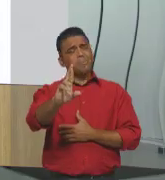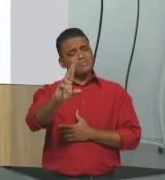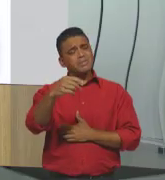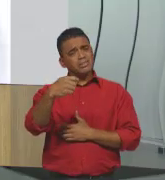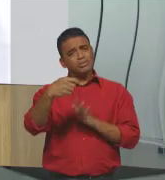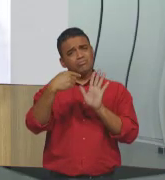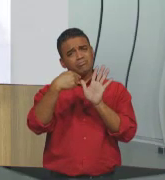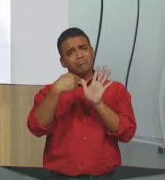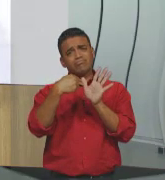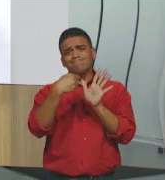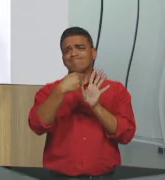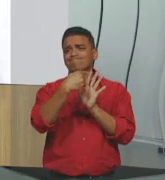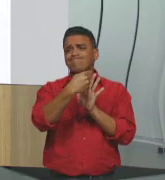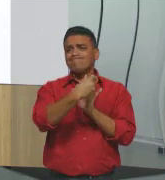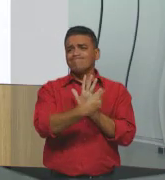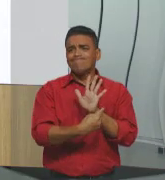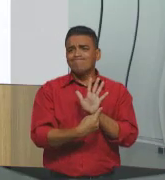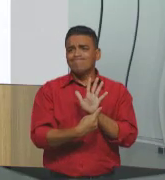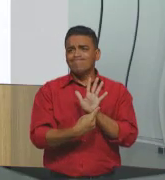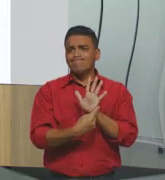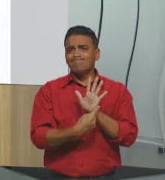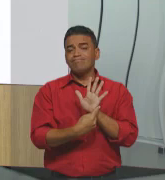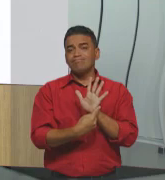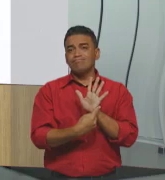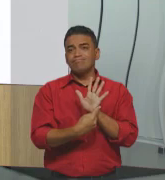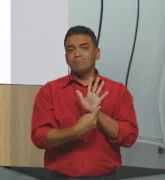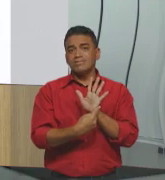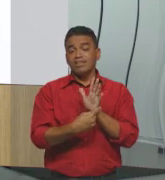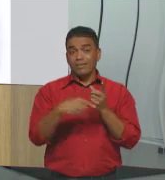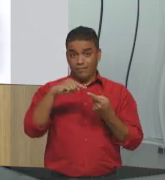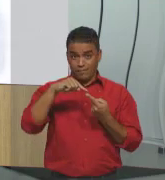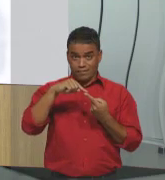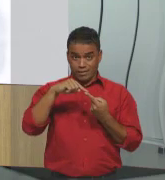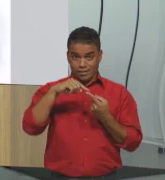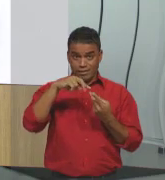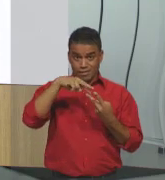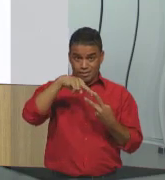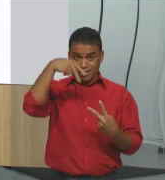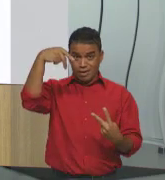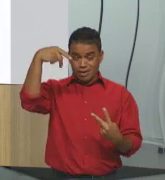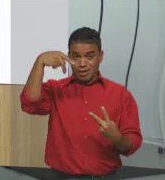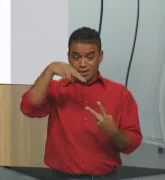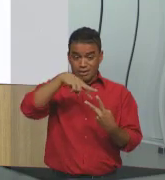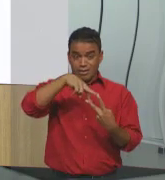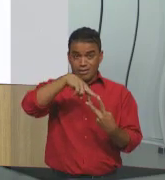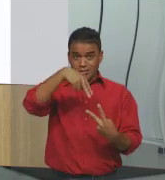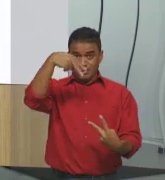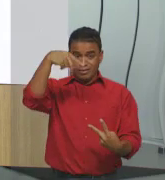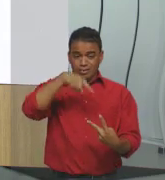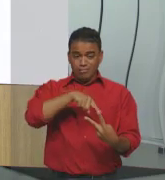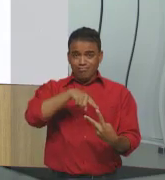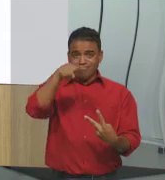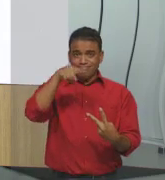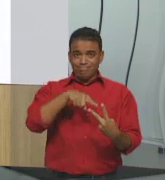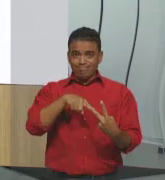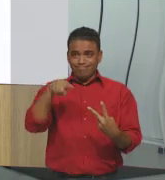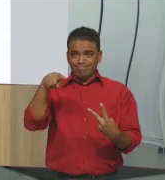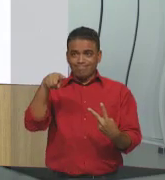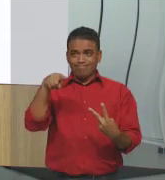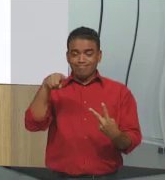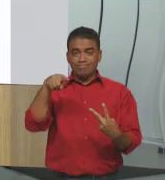componentes. Vou precisar aqui da fita de DNA. Pego então essa fita de DNA e eu